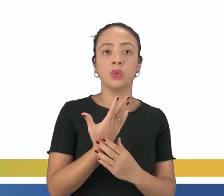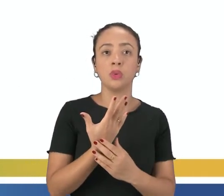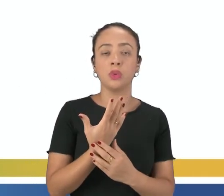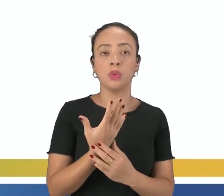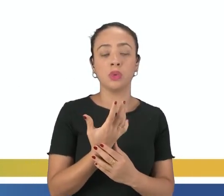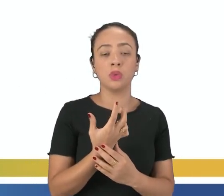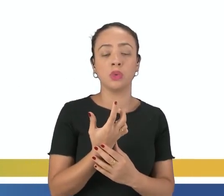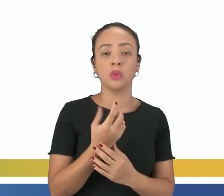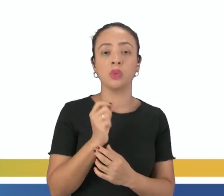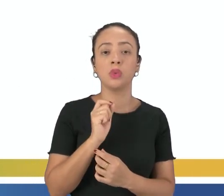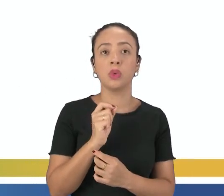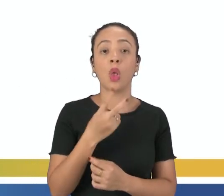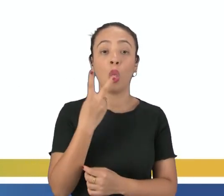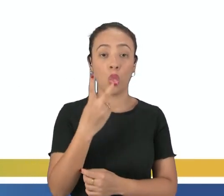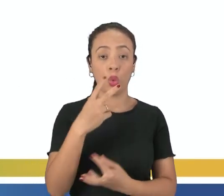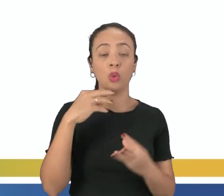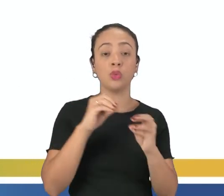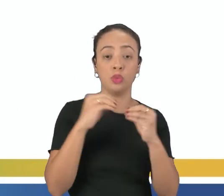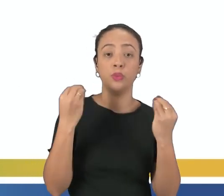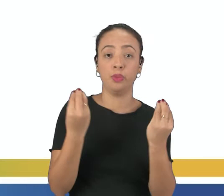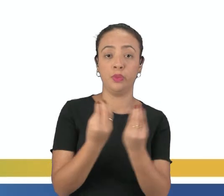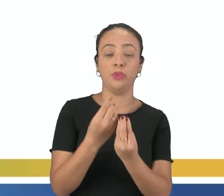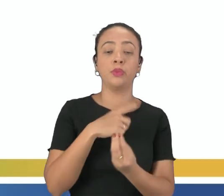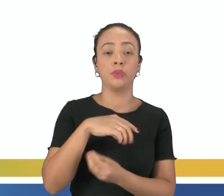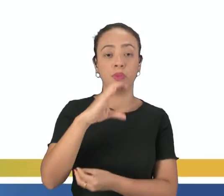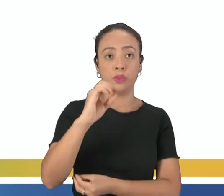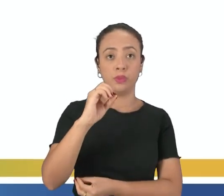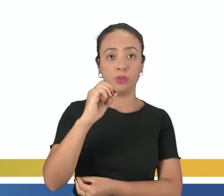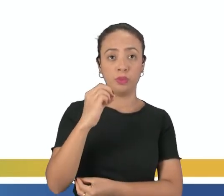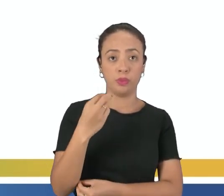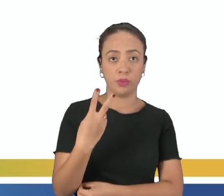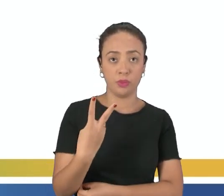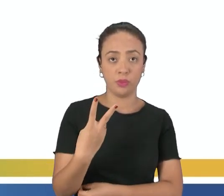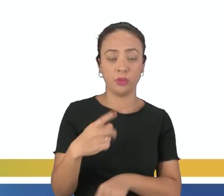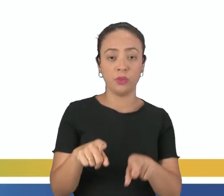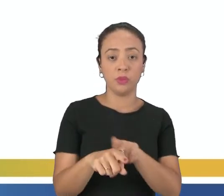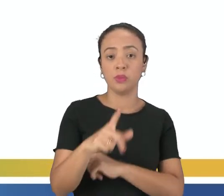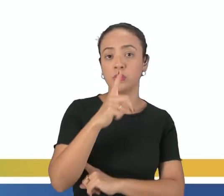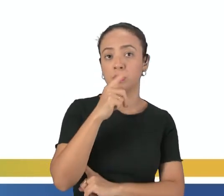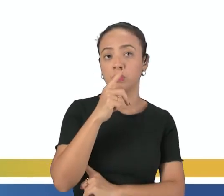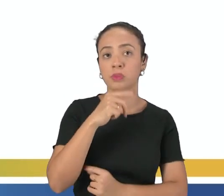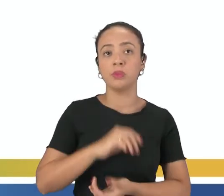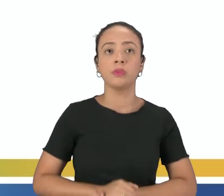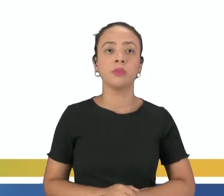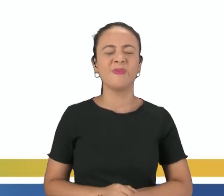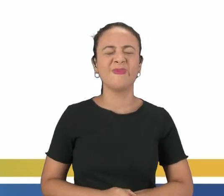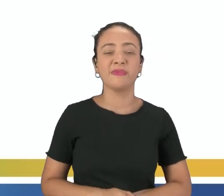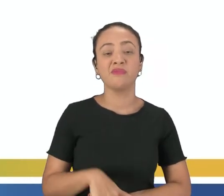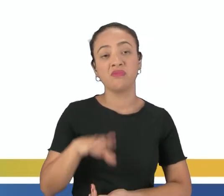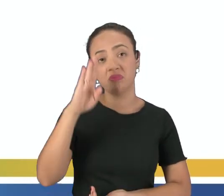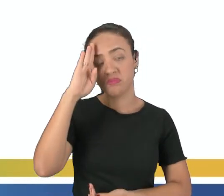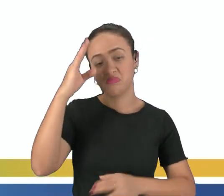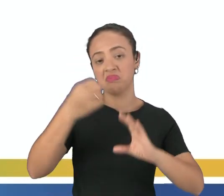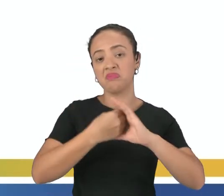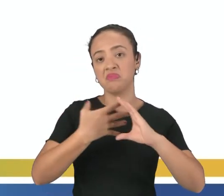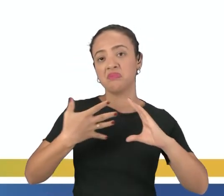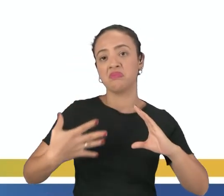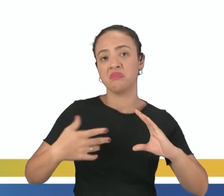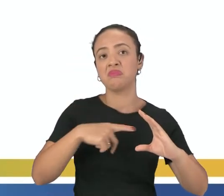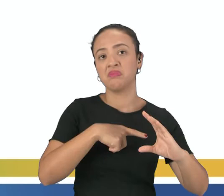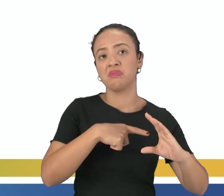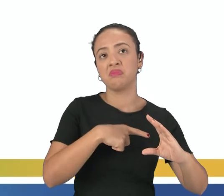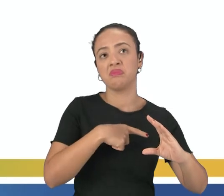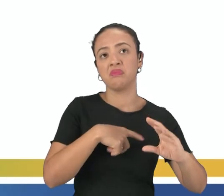tem a formação como produto 2 substâncias, gás carbônico e a água. Então, essa é a